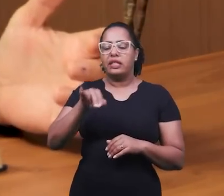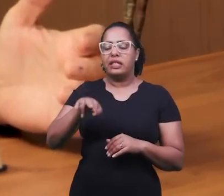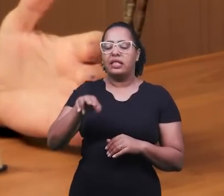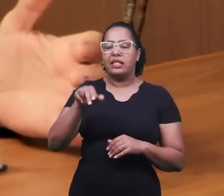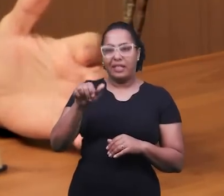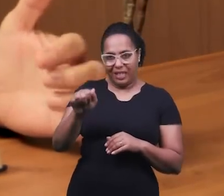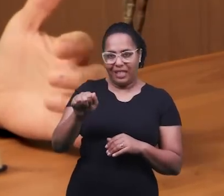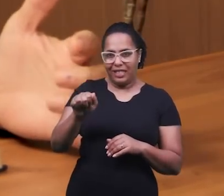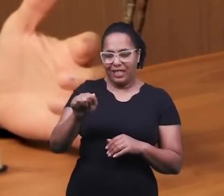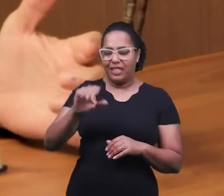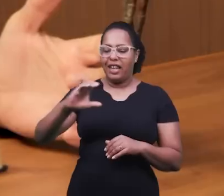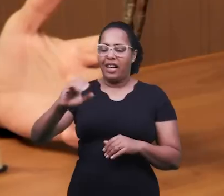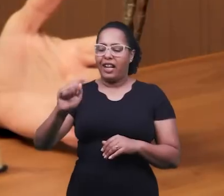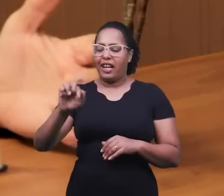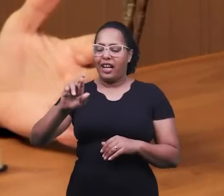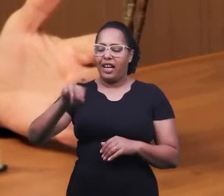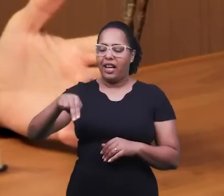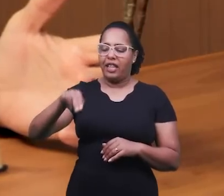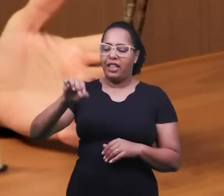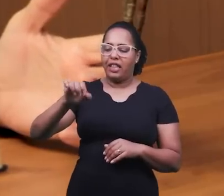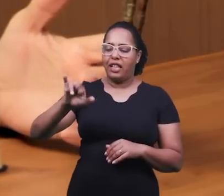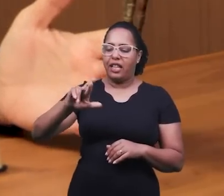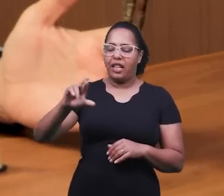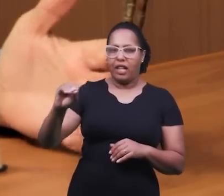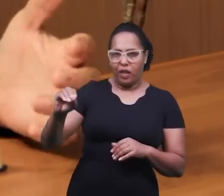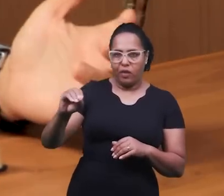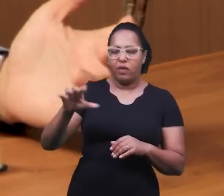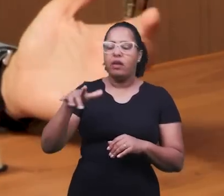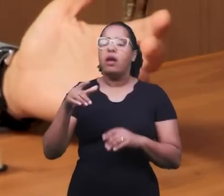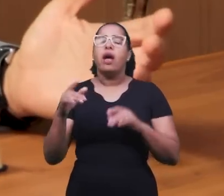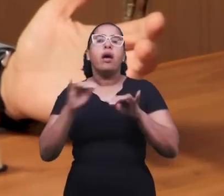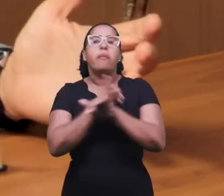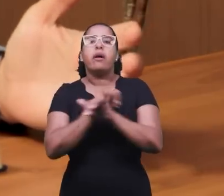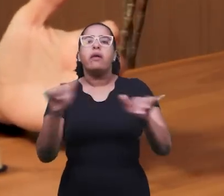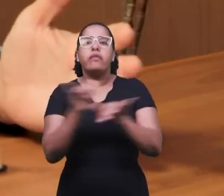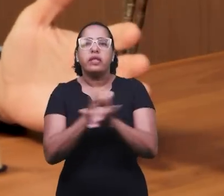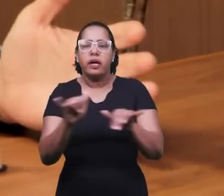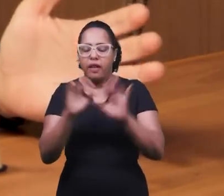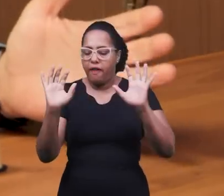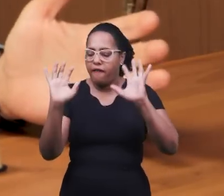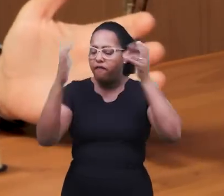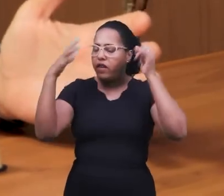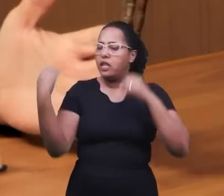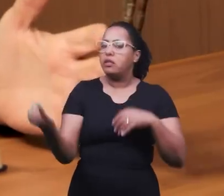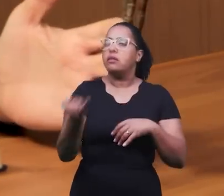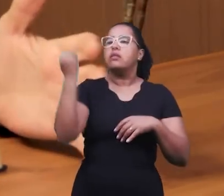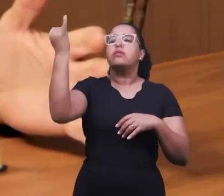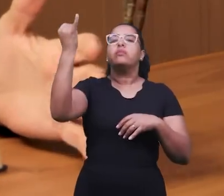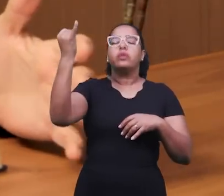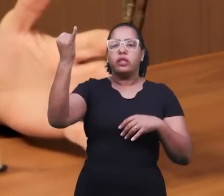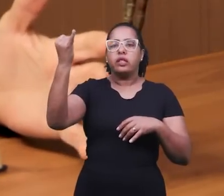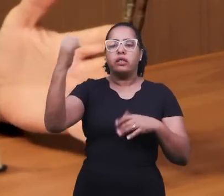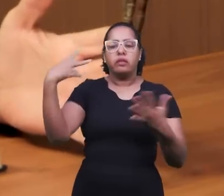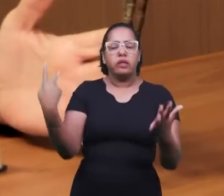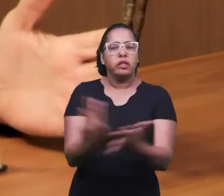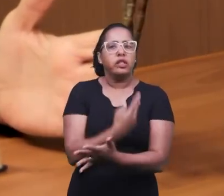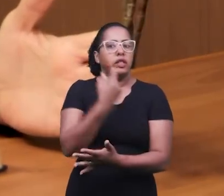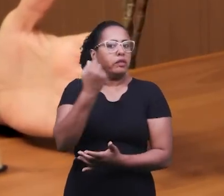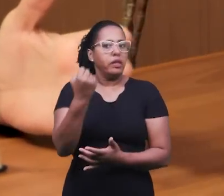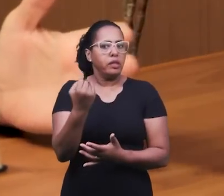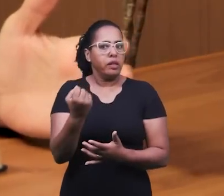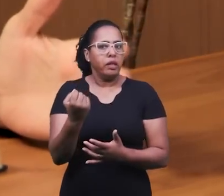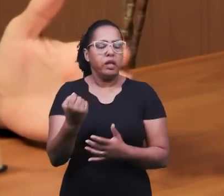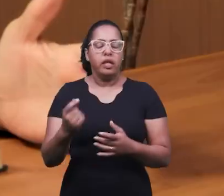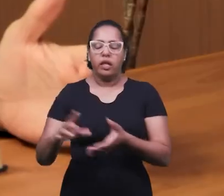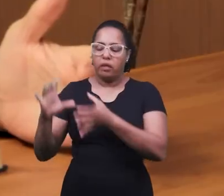um determinado momento na história de Israel do Velho Testamento que está ligado